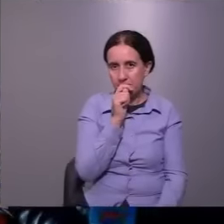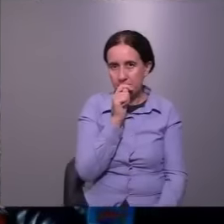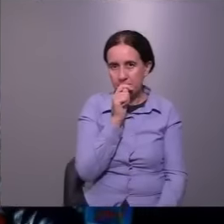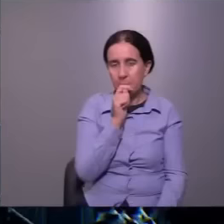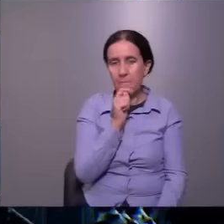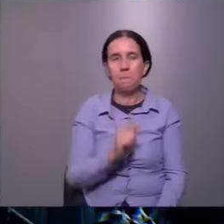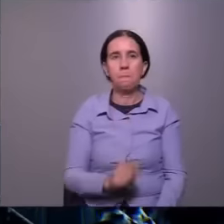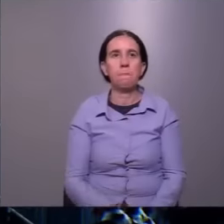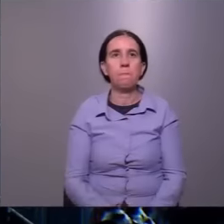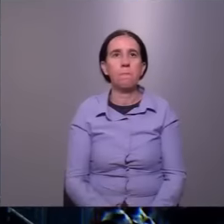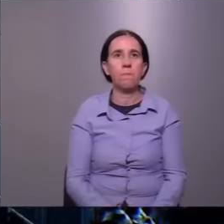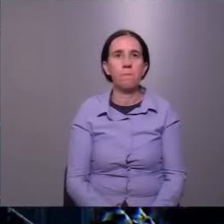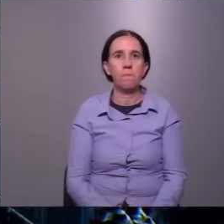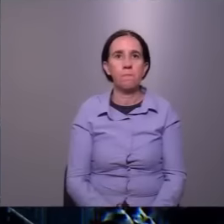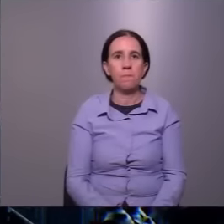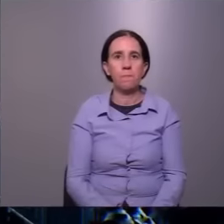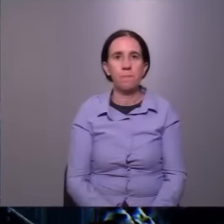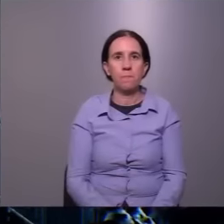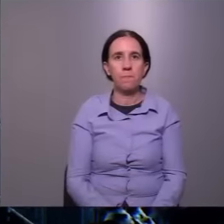séculos.